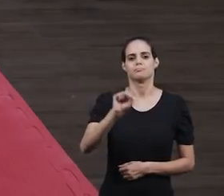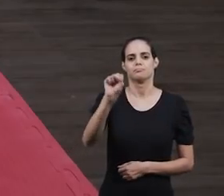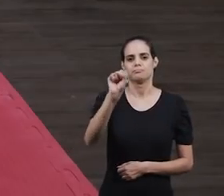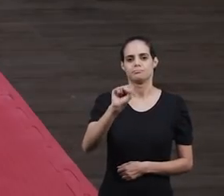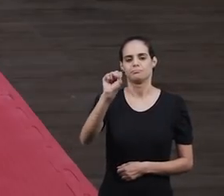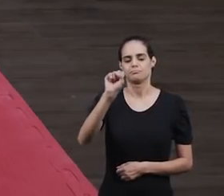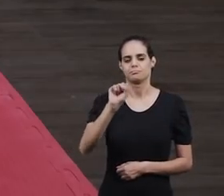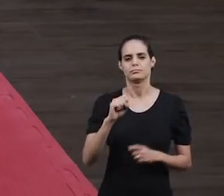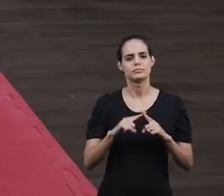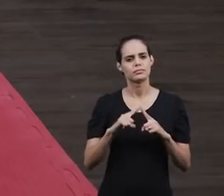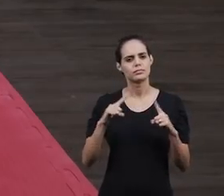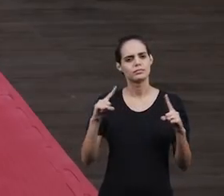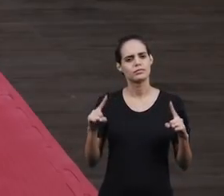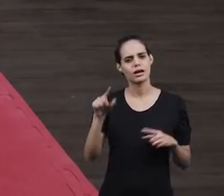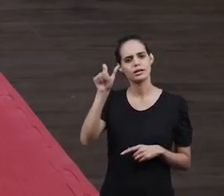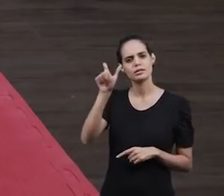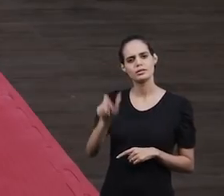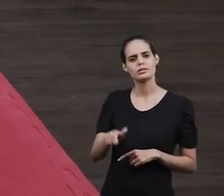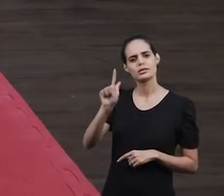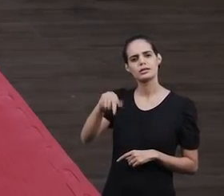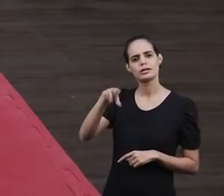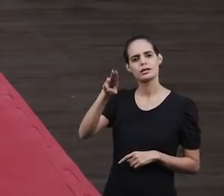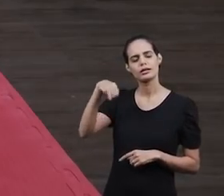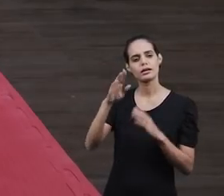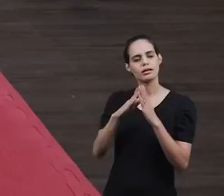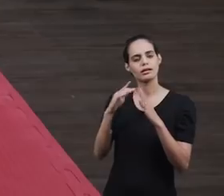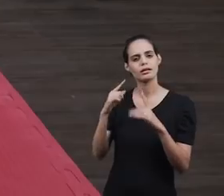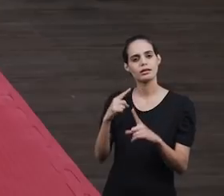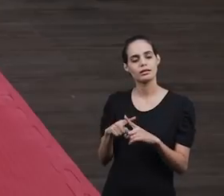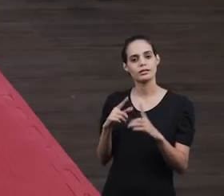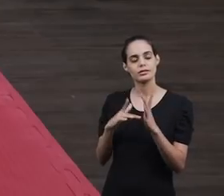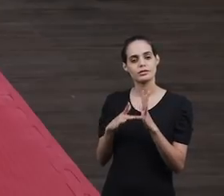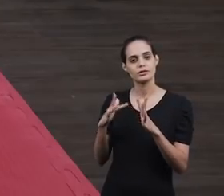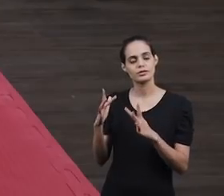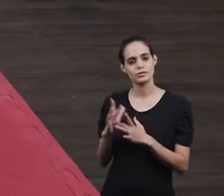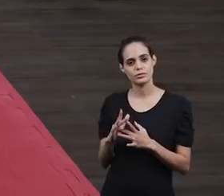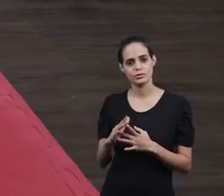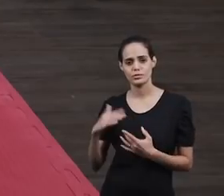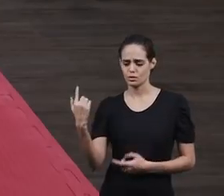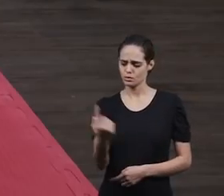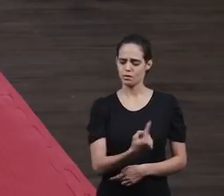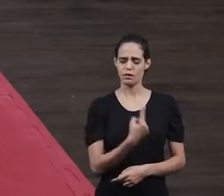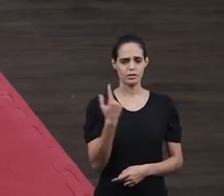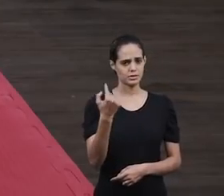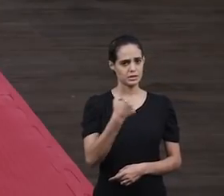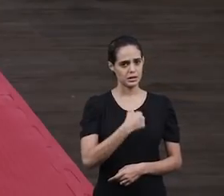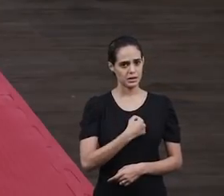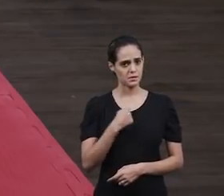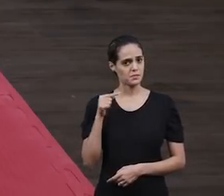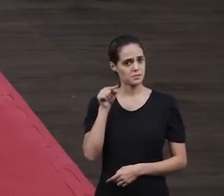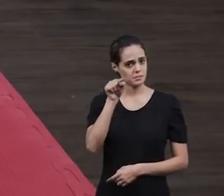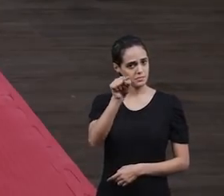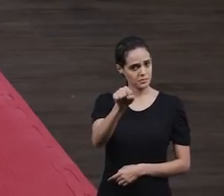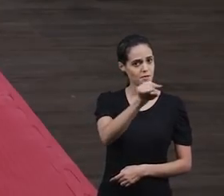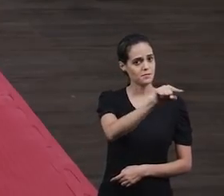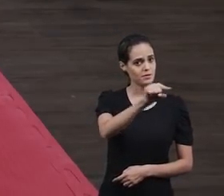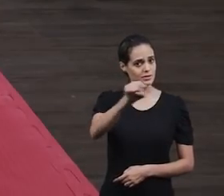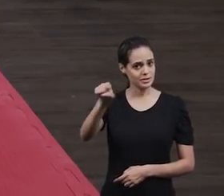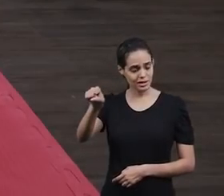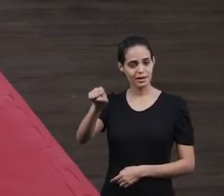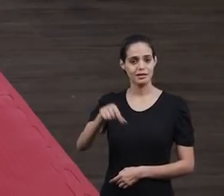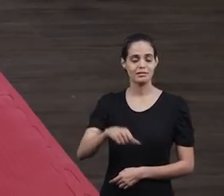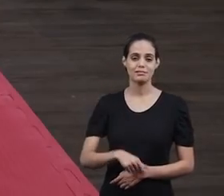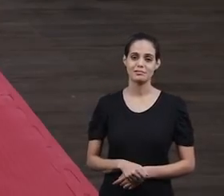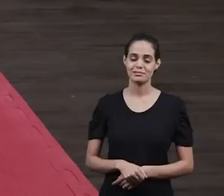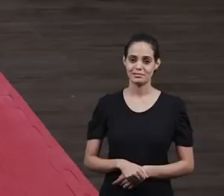Igreja vencedora. Mas quem é a Igreja de Jesus? Somos nós, a tia, a Igreja de Jesus, vocês